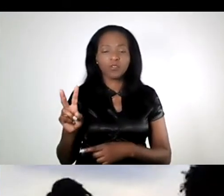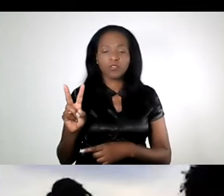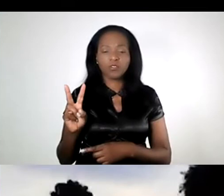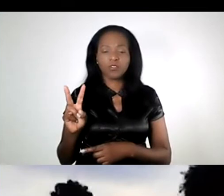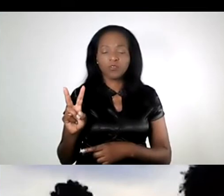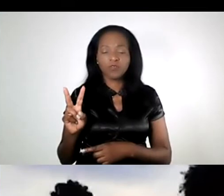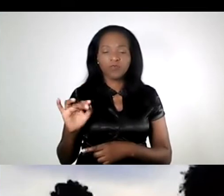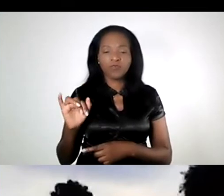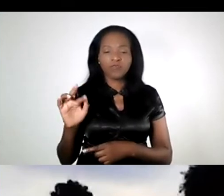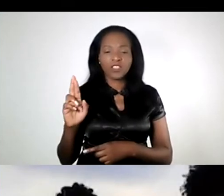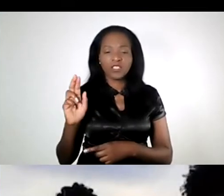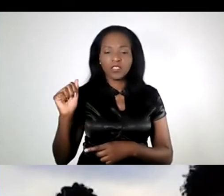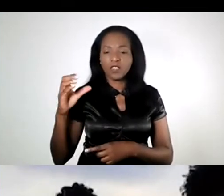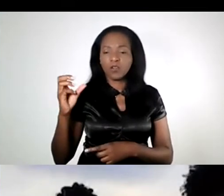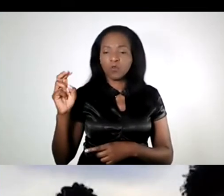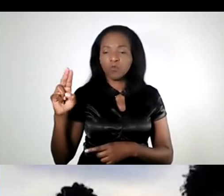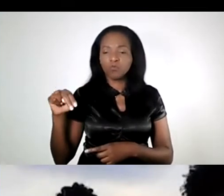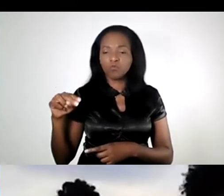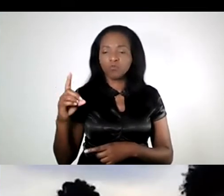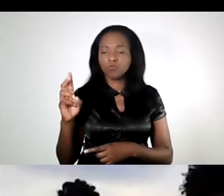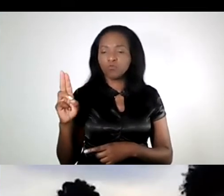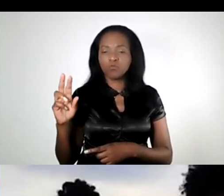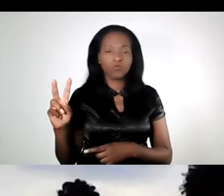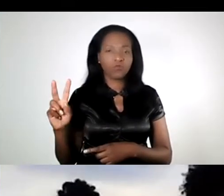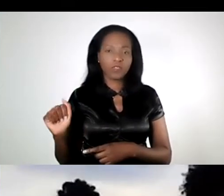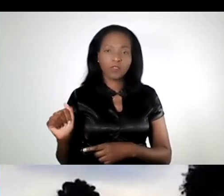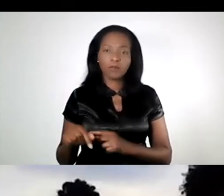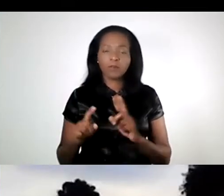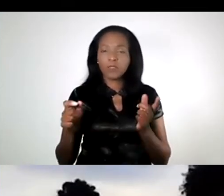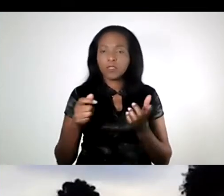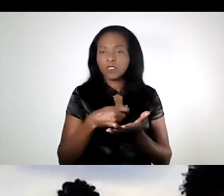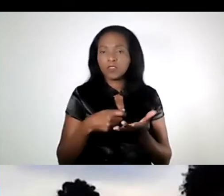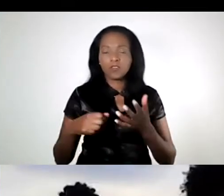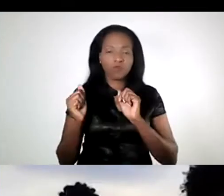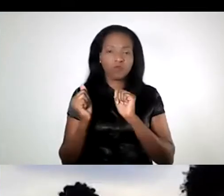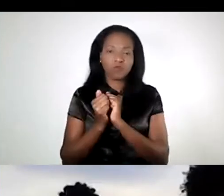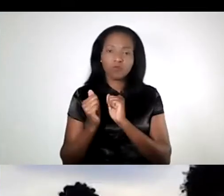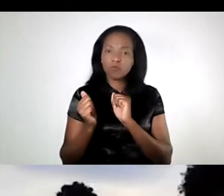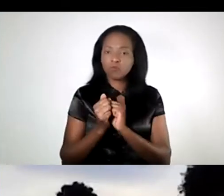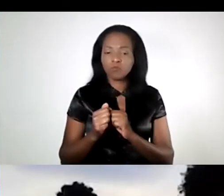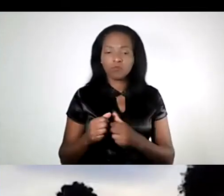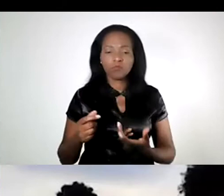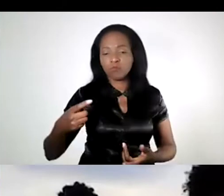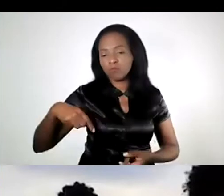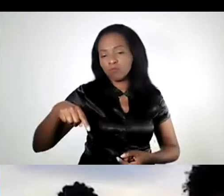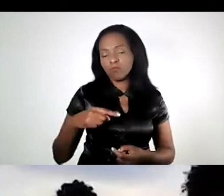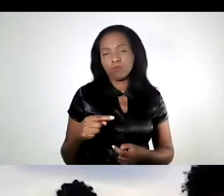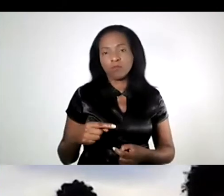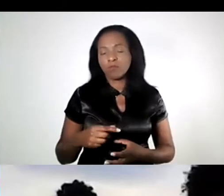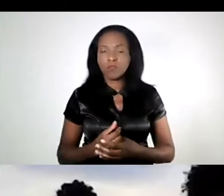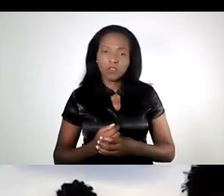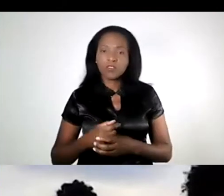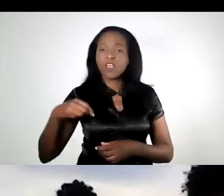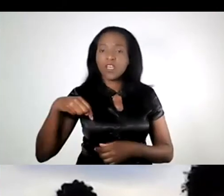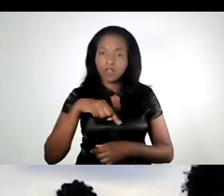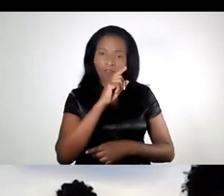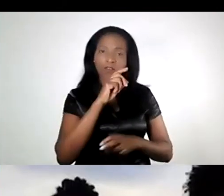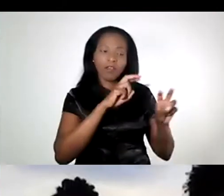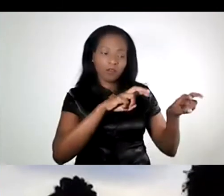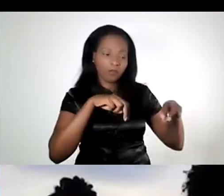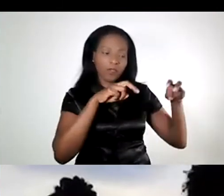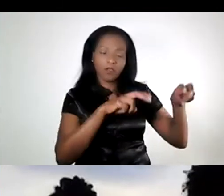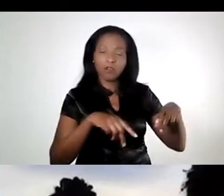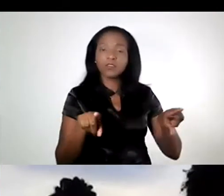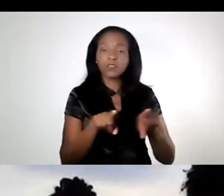mas ele escreveu junto com a gente essa coisa do estar junto e vai para a roça também, e tem a roça